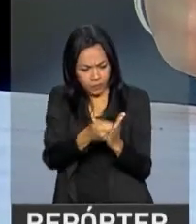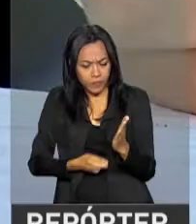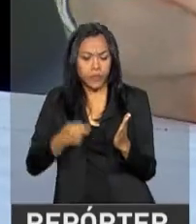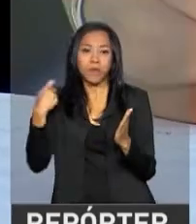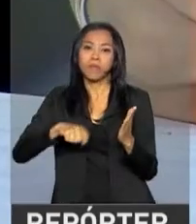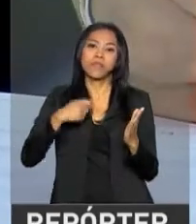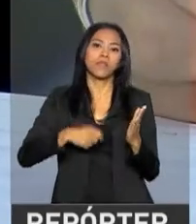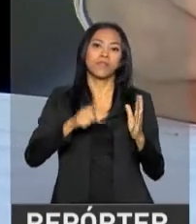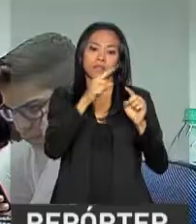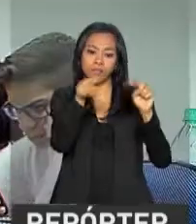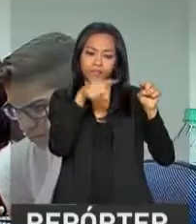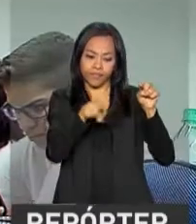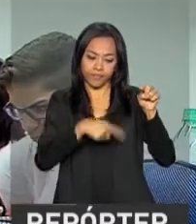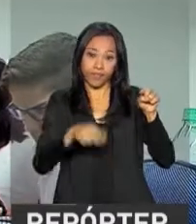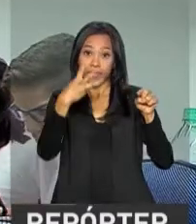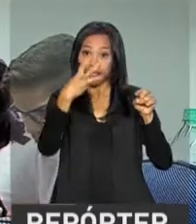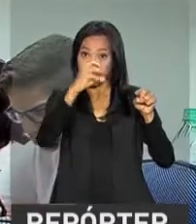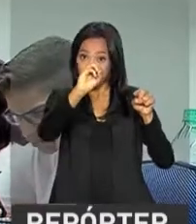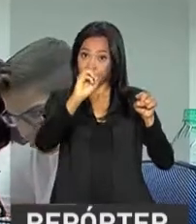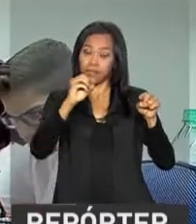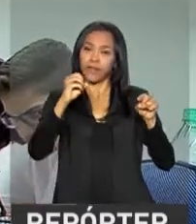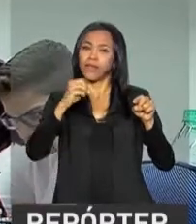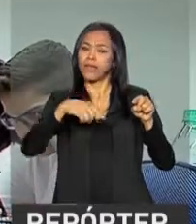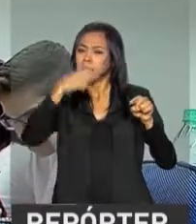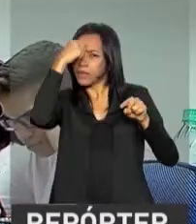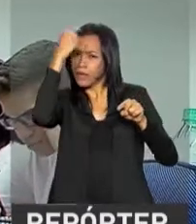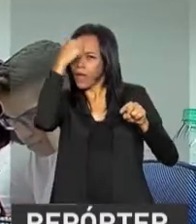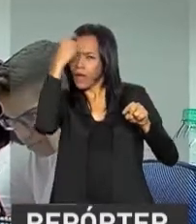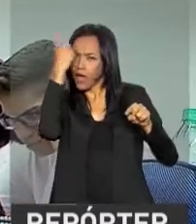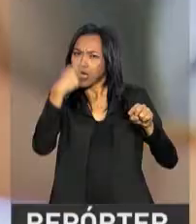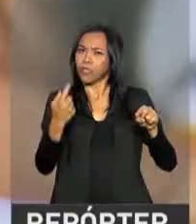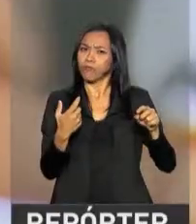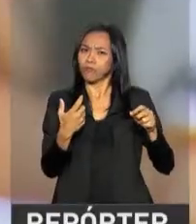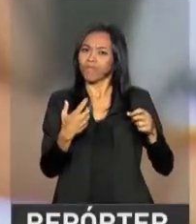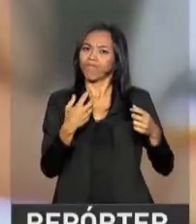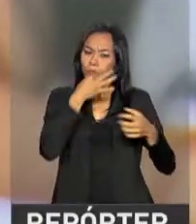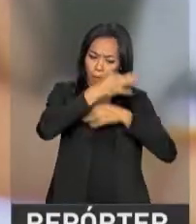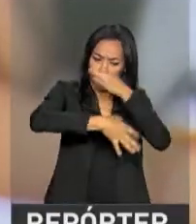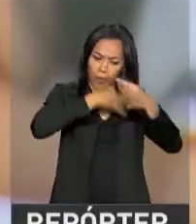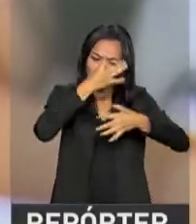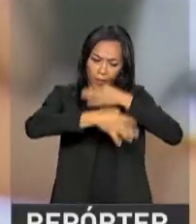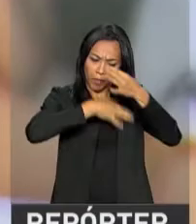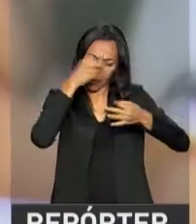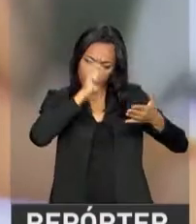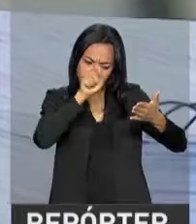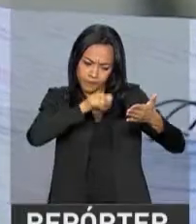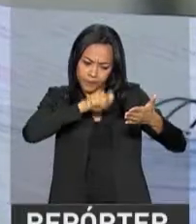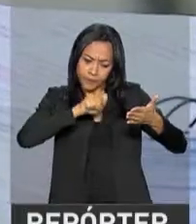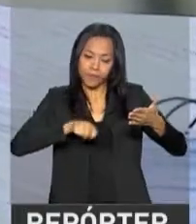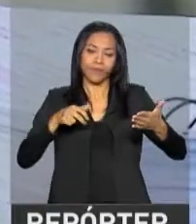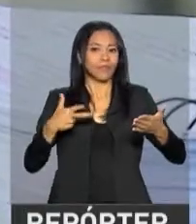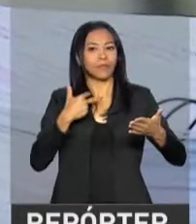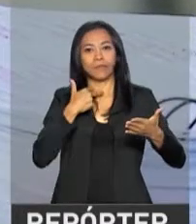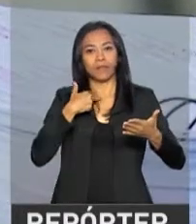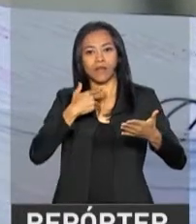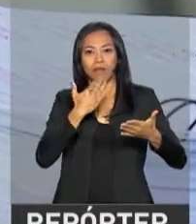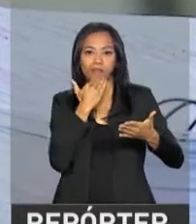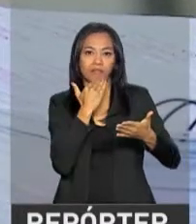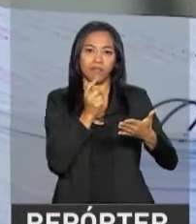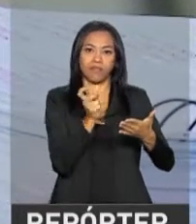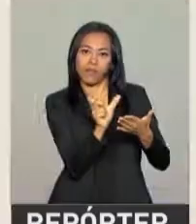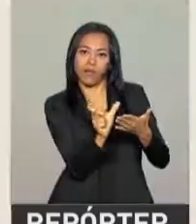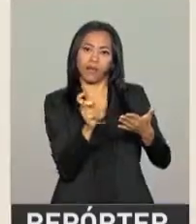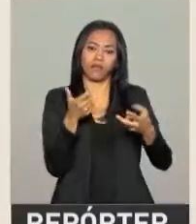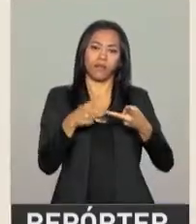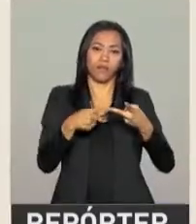ter até 30 linhas e apresentar uma tese com argumentos consistentes o candidato não podia cometer erros na ortografia na